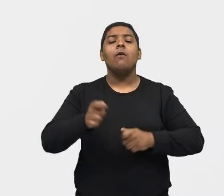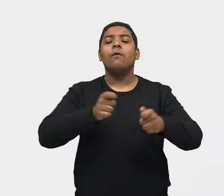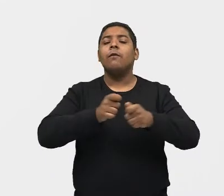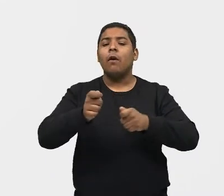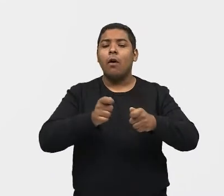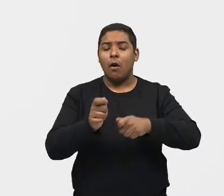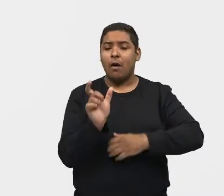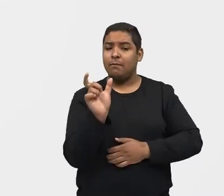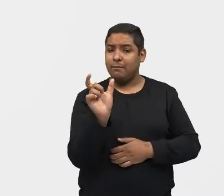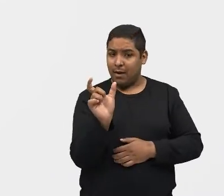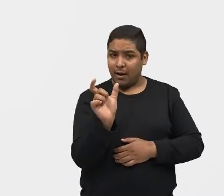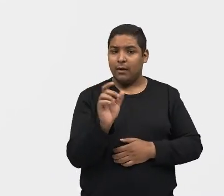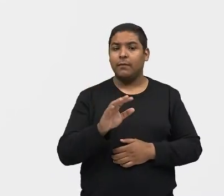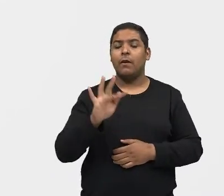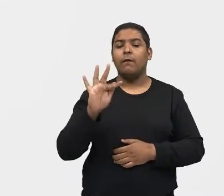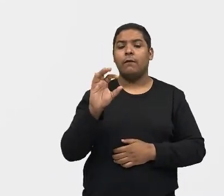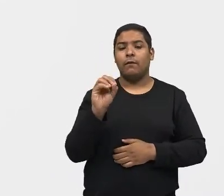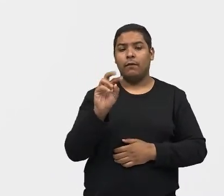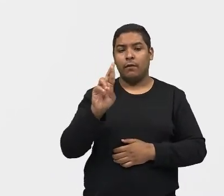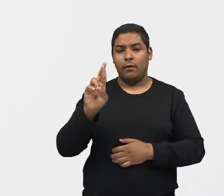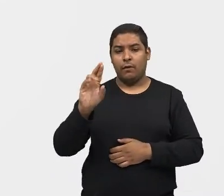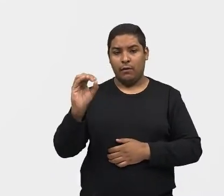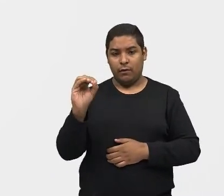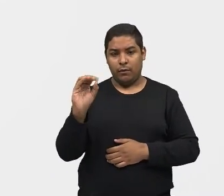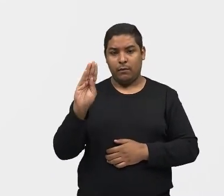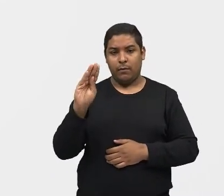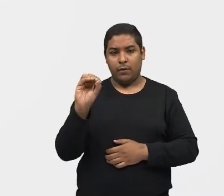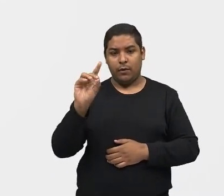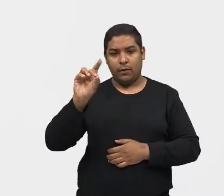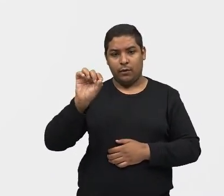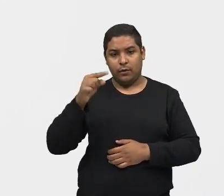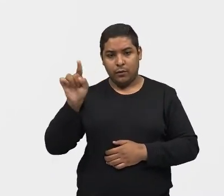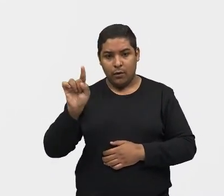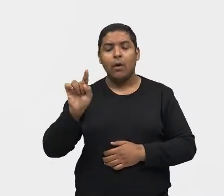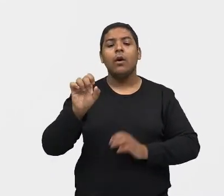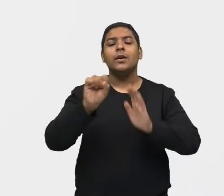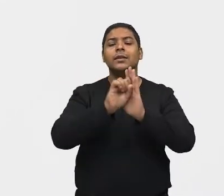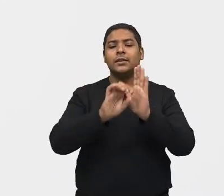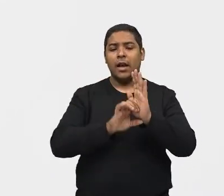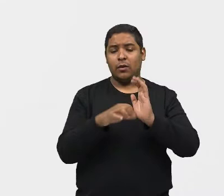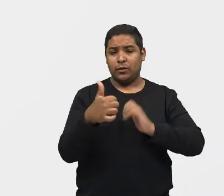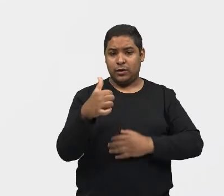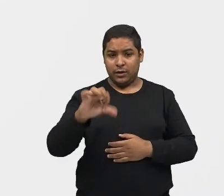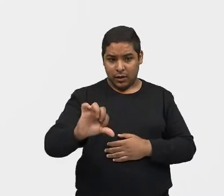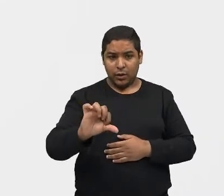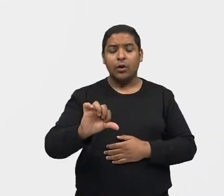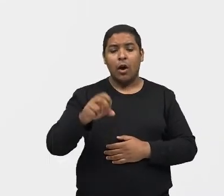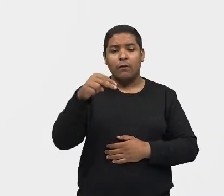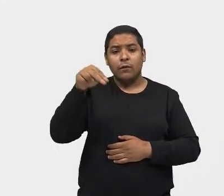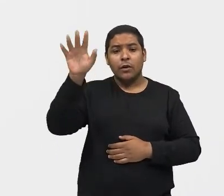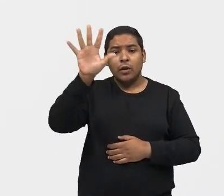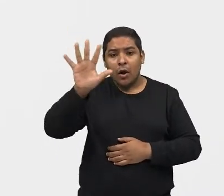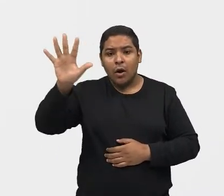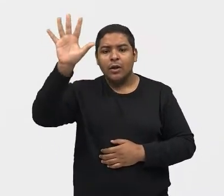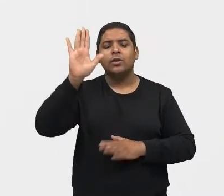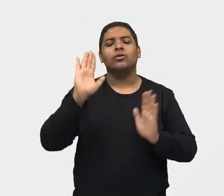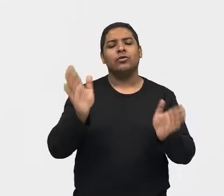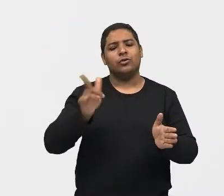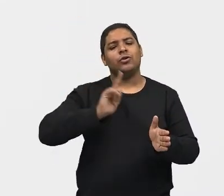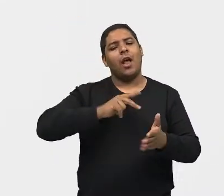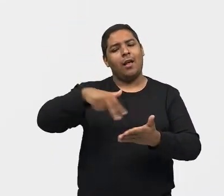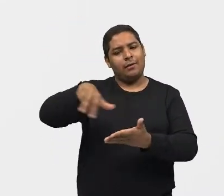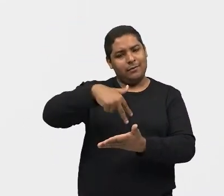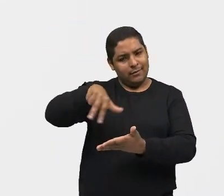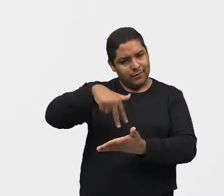palavra forrobodó e já era dançada ainda no século XIX nas cidades nordestinas, sofreu